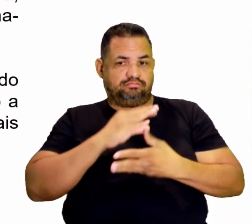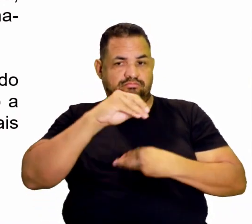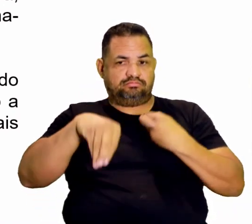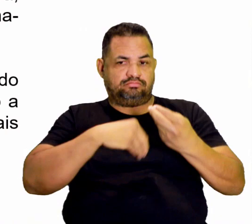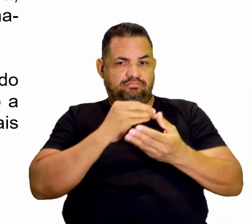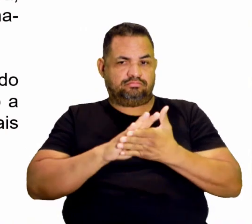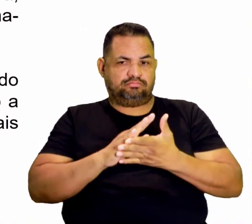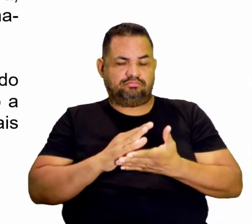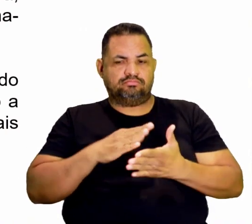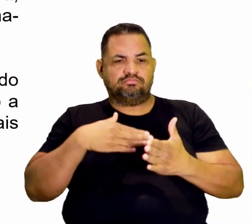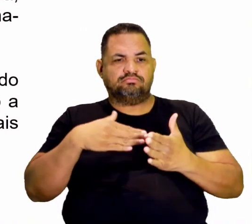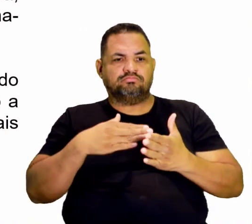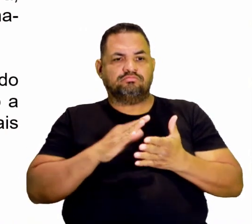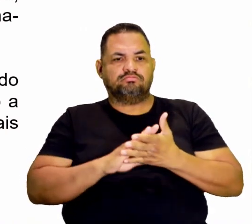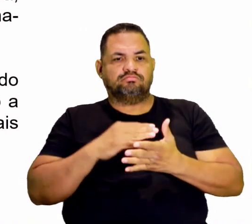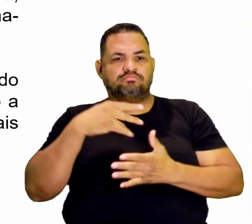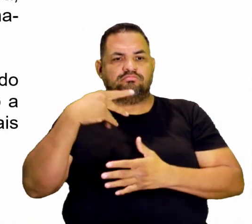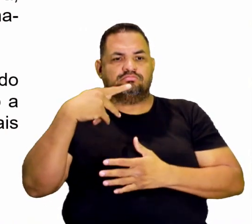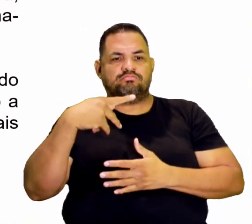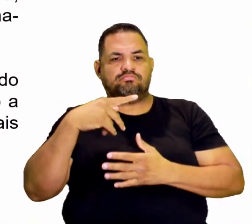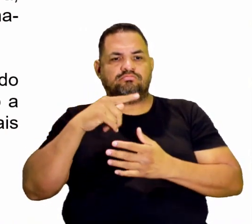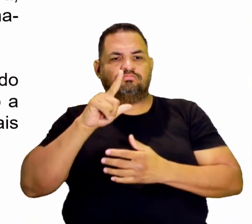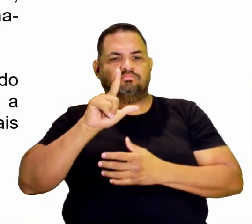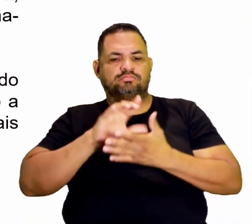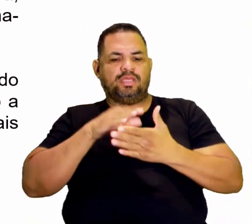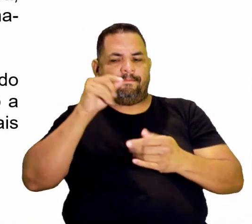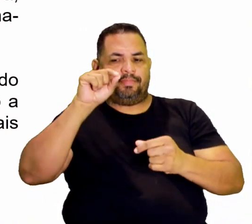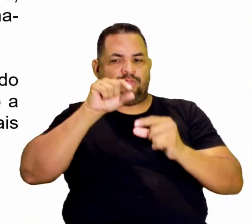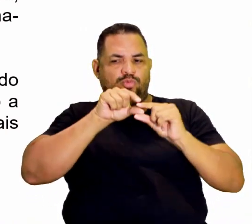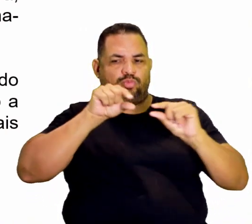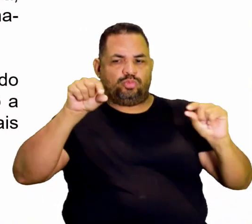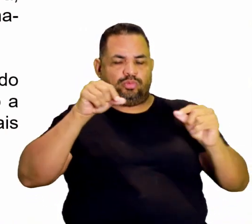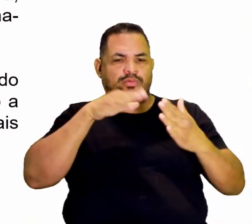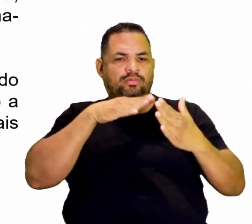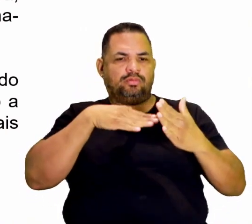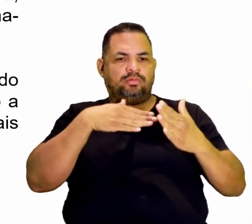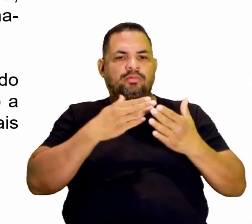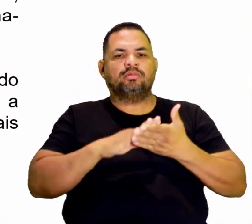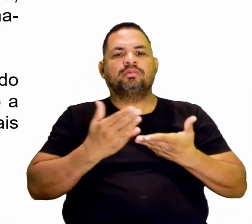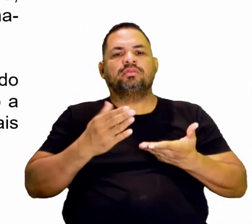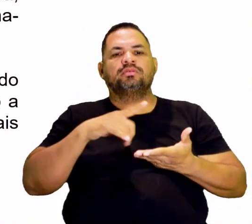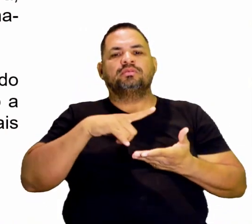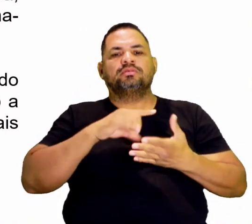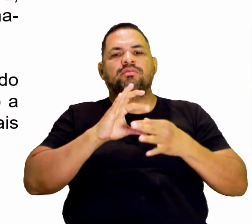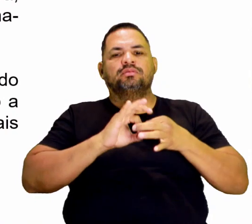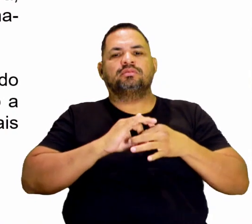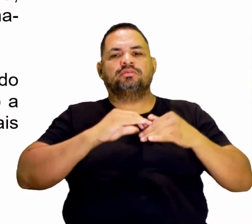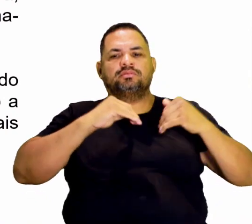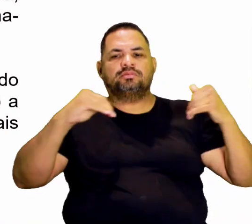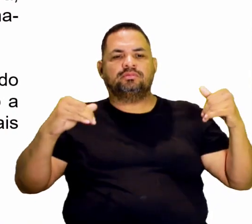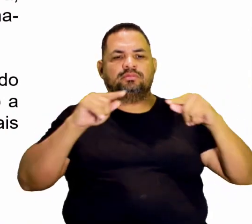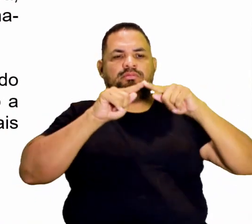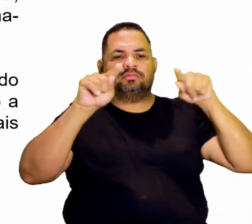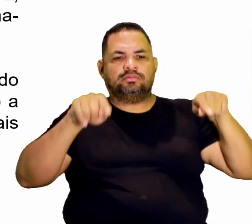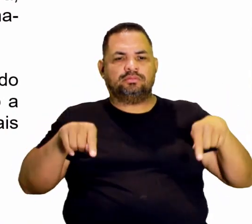das tintas na paleta do pintor. Devem ser puras e dissociadas nos